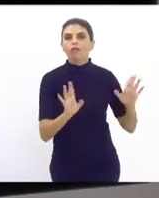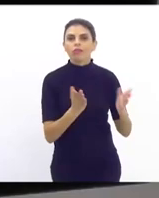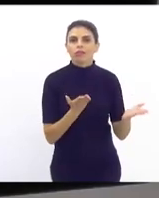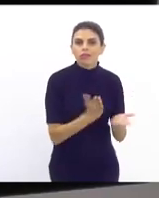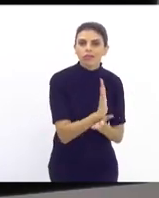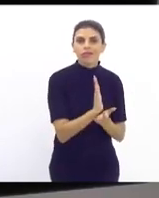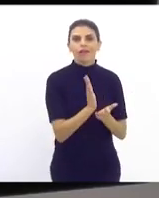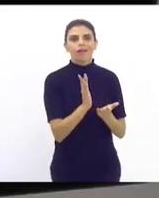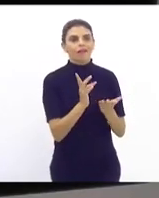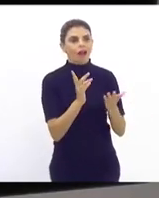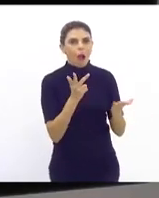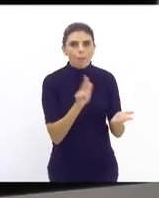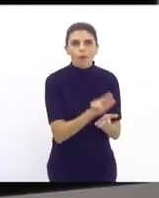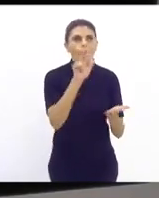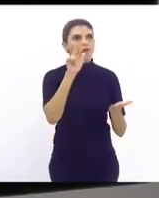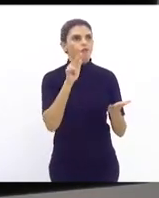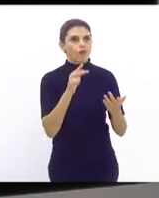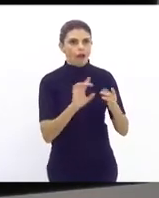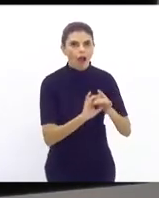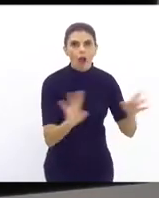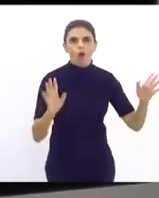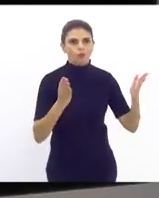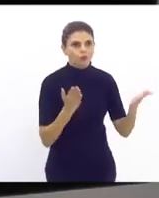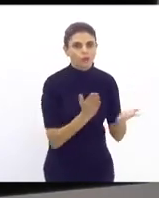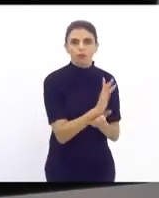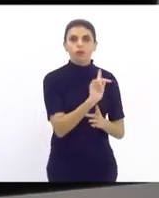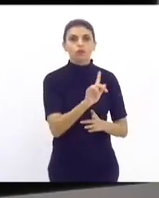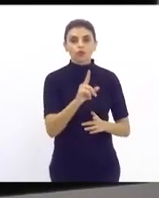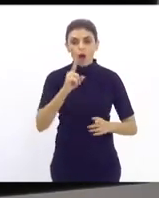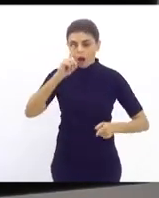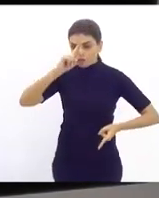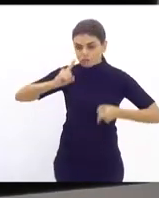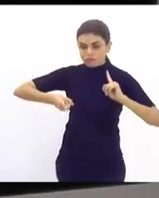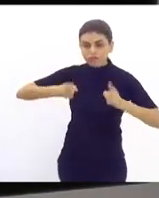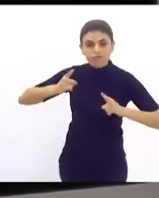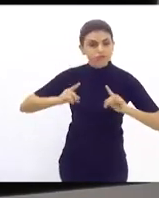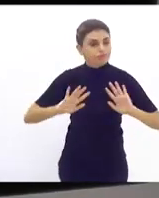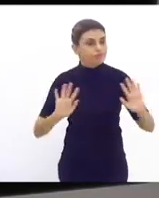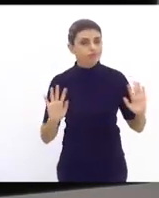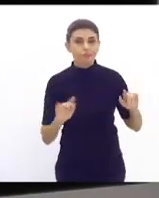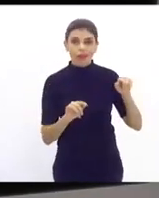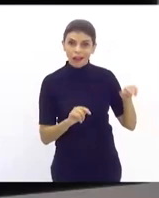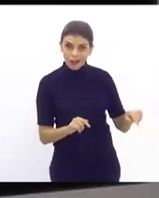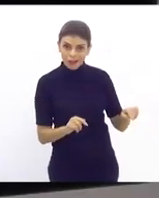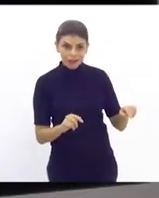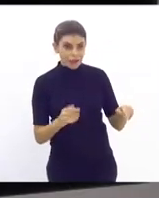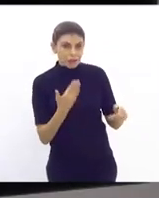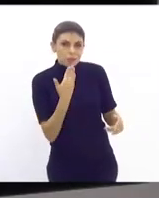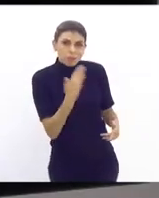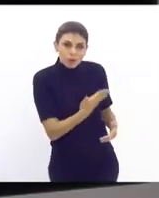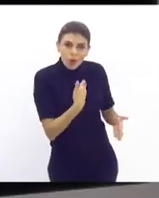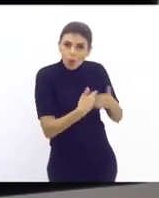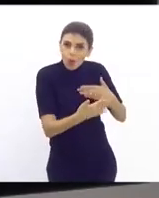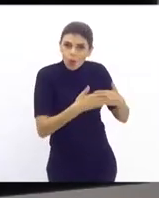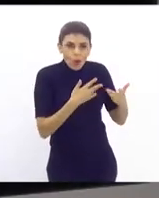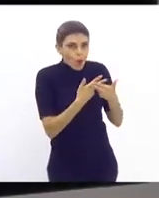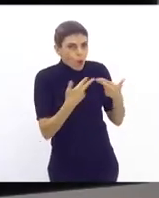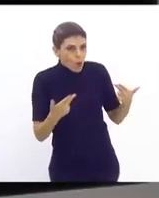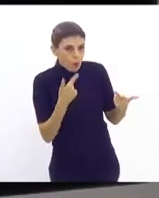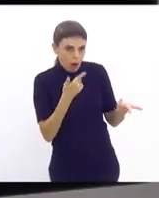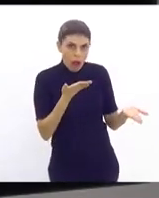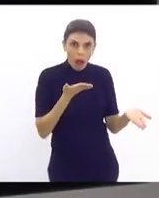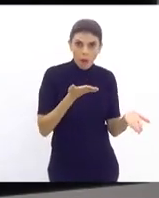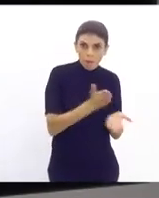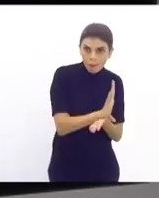É mais uma natureza, digamos assim, de diretrizes. Então, condicionar qualquer coisa, alguma